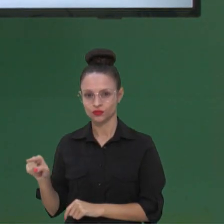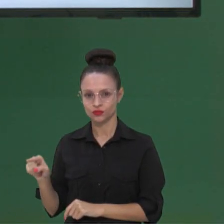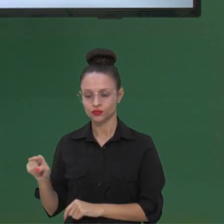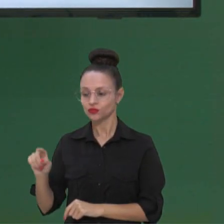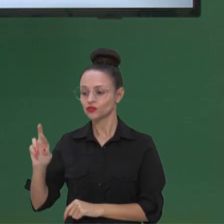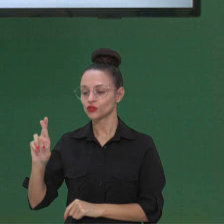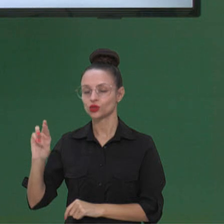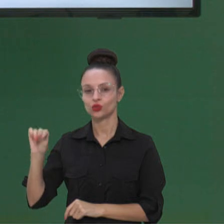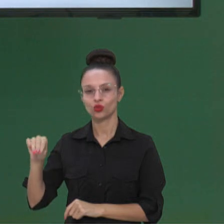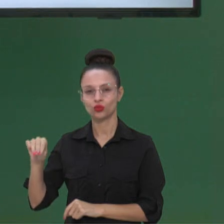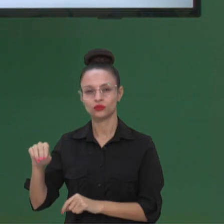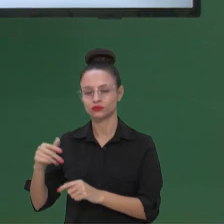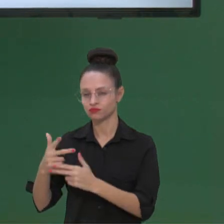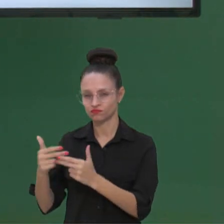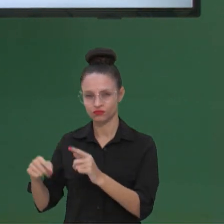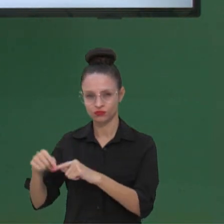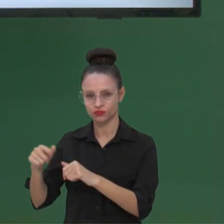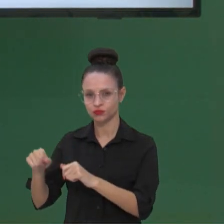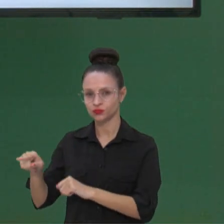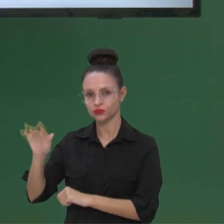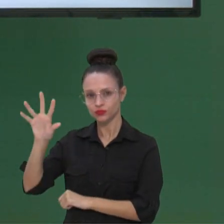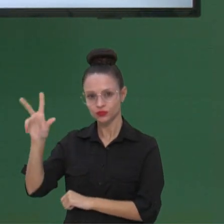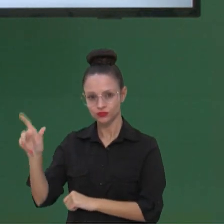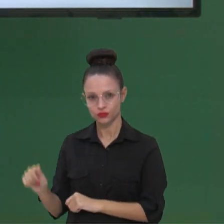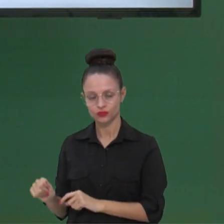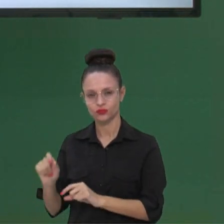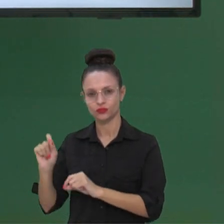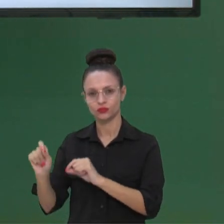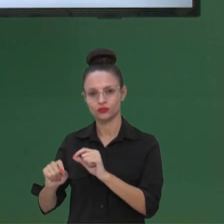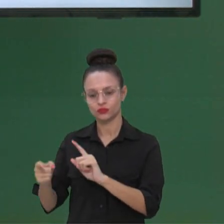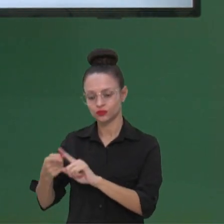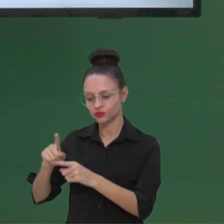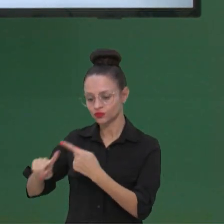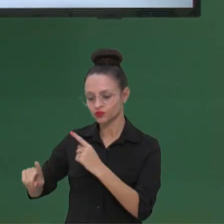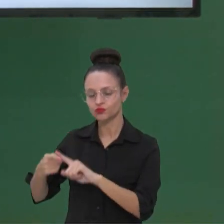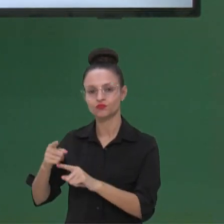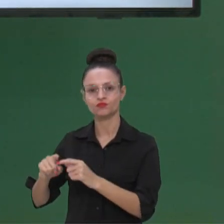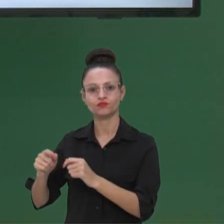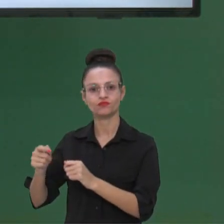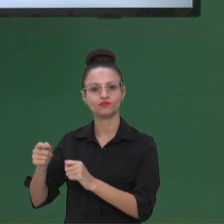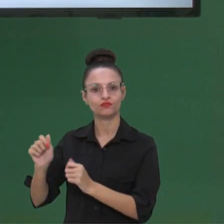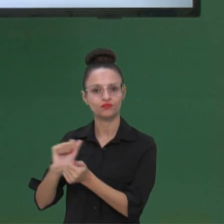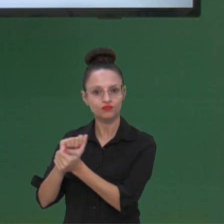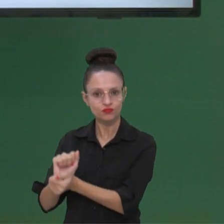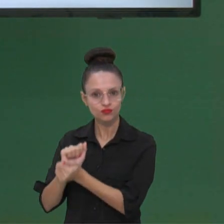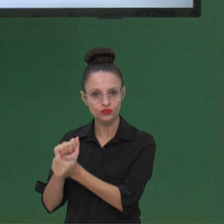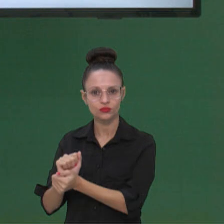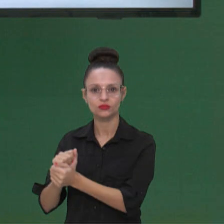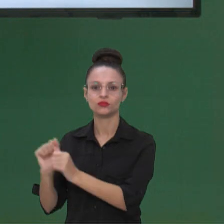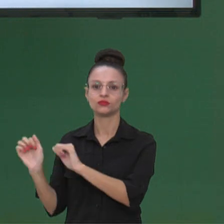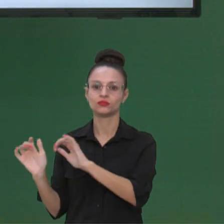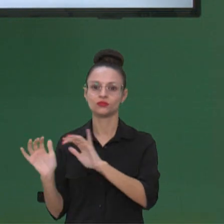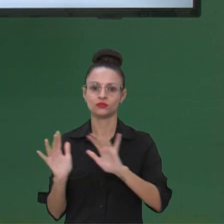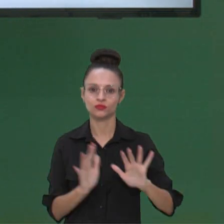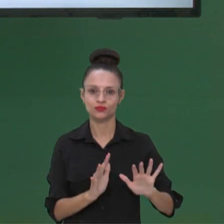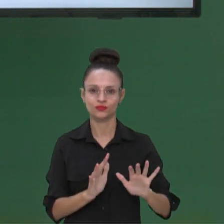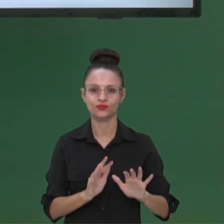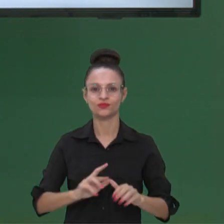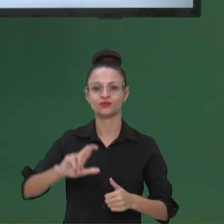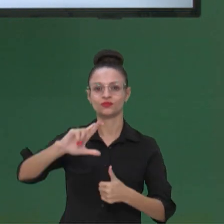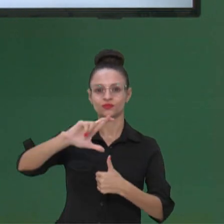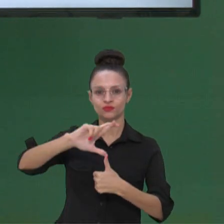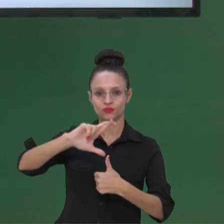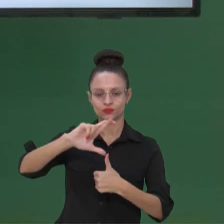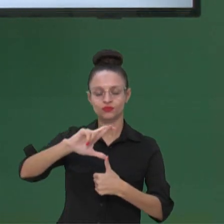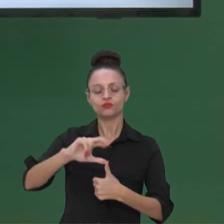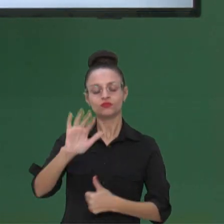rums, armas e tecidos para a África, onde se negociava por escravos, que vinham até as Antilhas e ainda esses